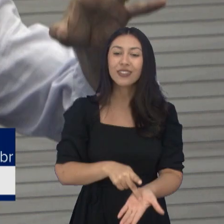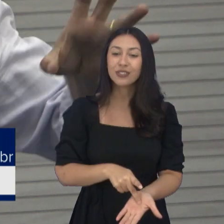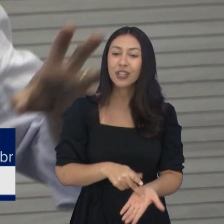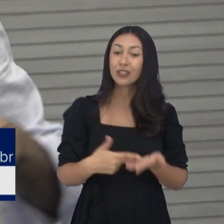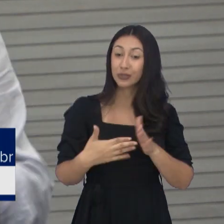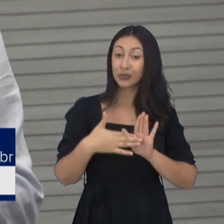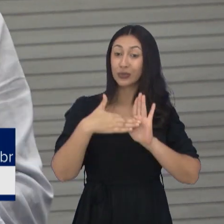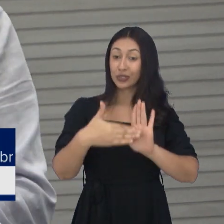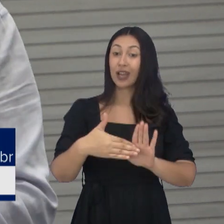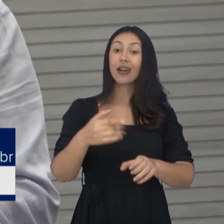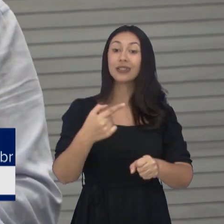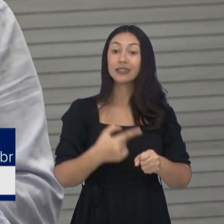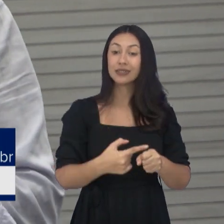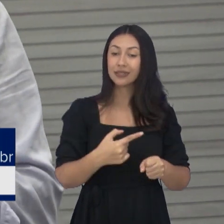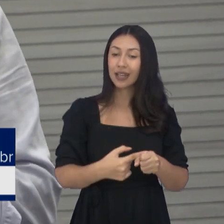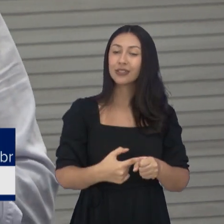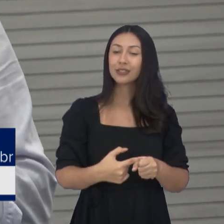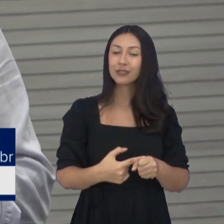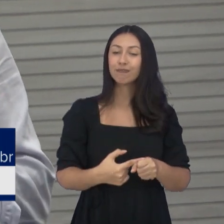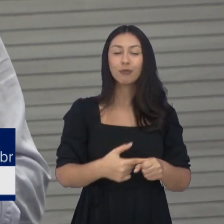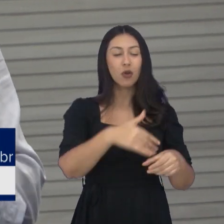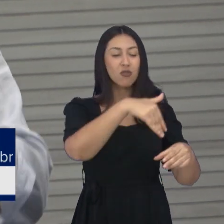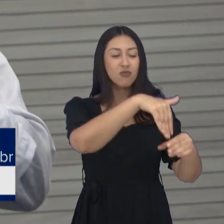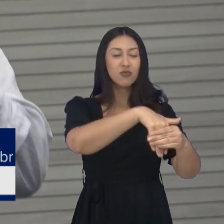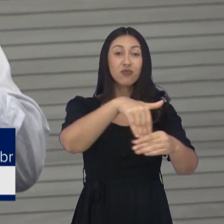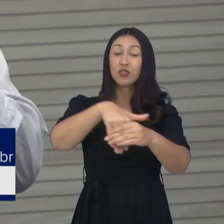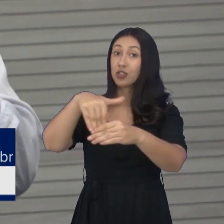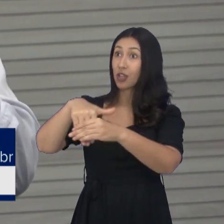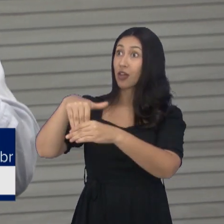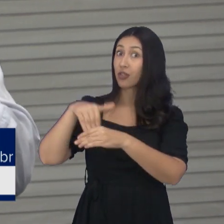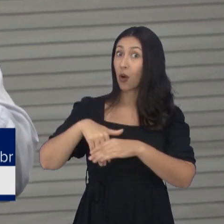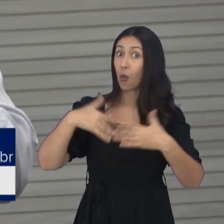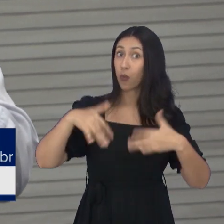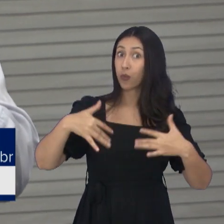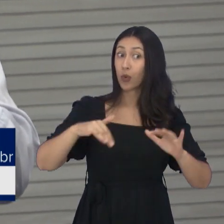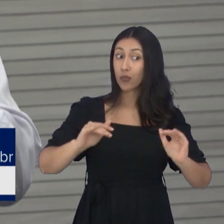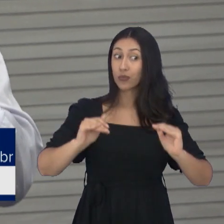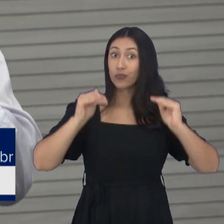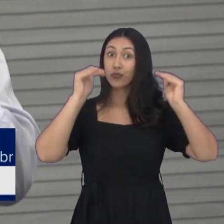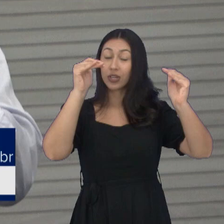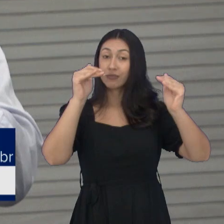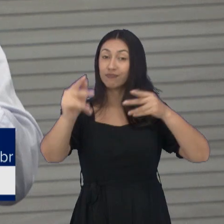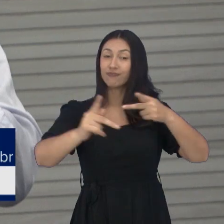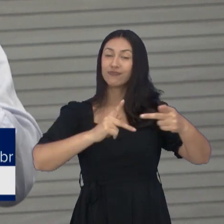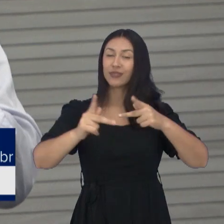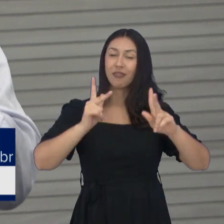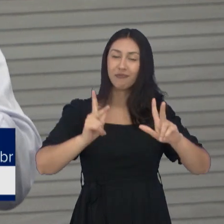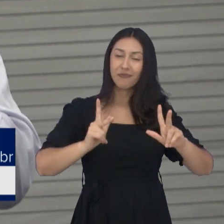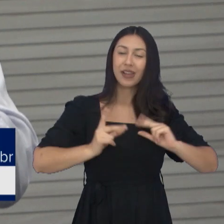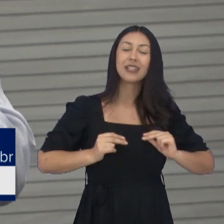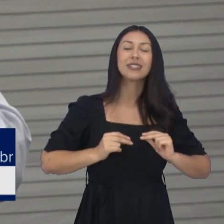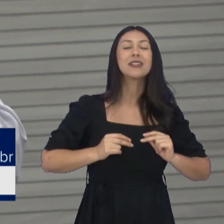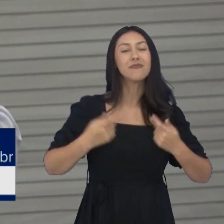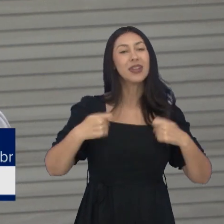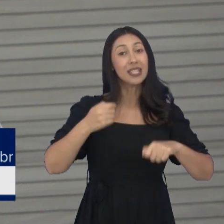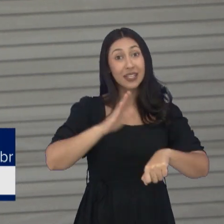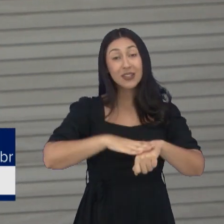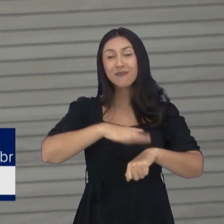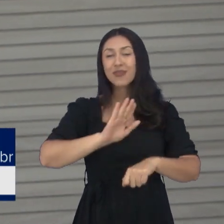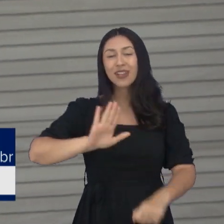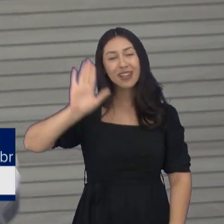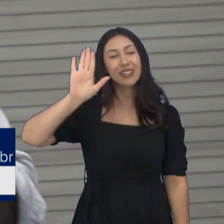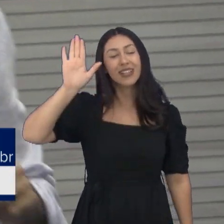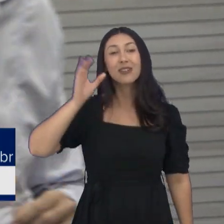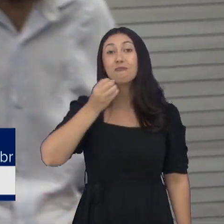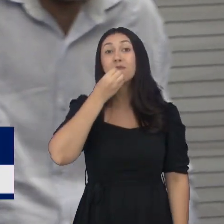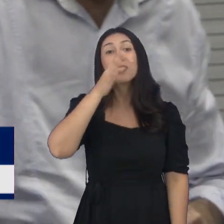a cidade tenha uma eleição grande. São José dos Campos merece e precisa ter mais candidatos. Boa sorte, Deus